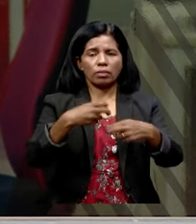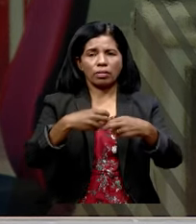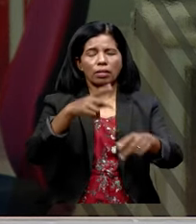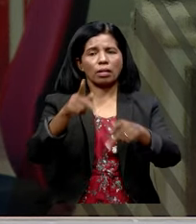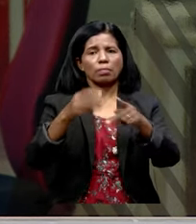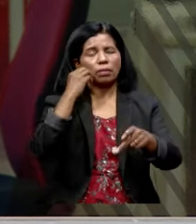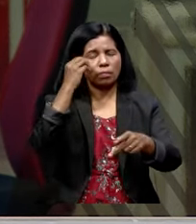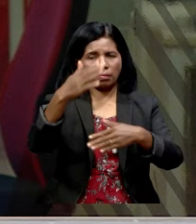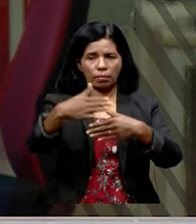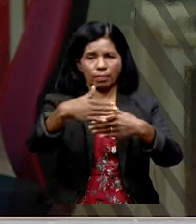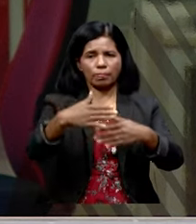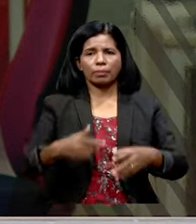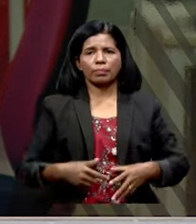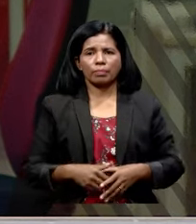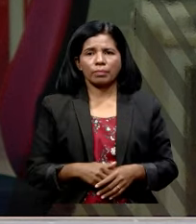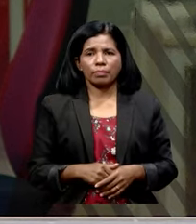Bessic.